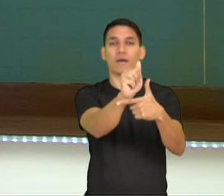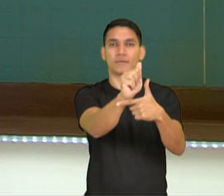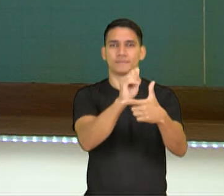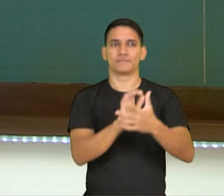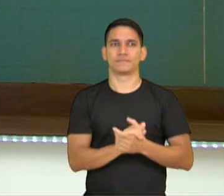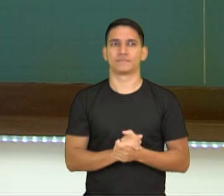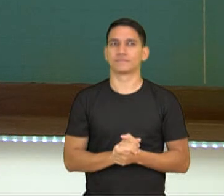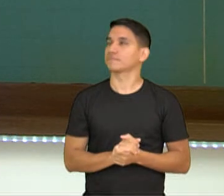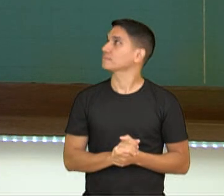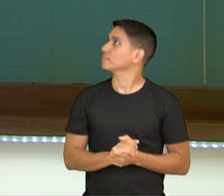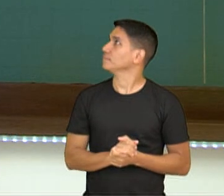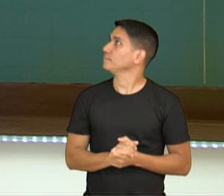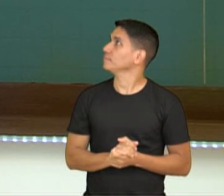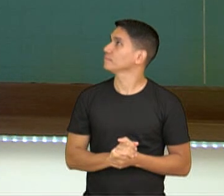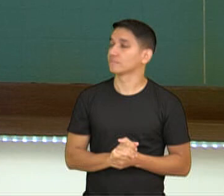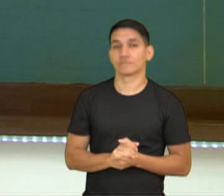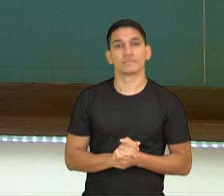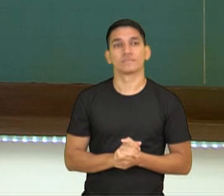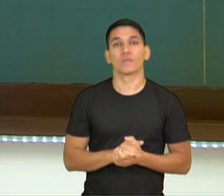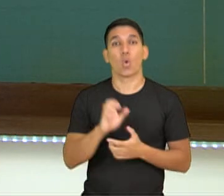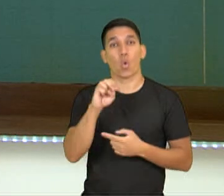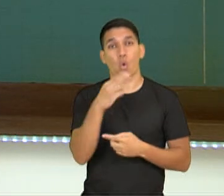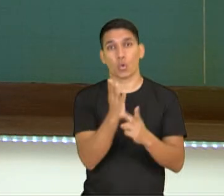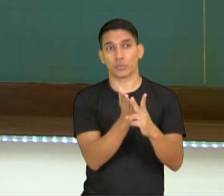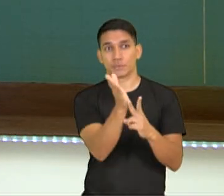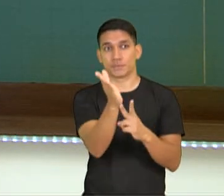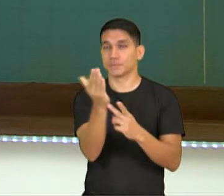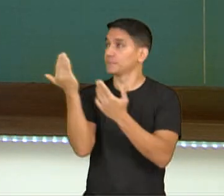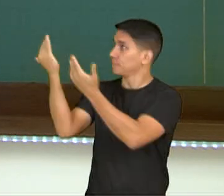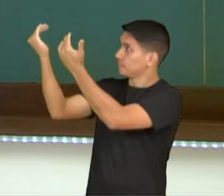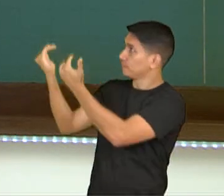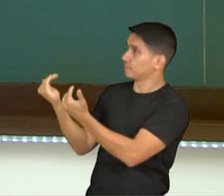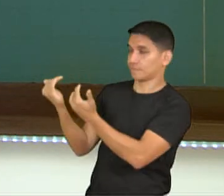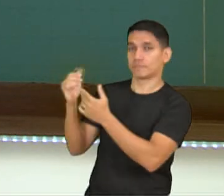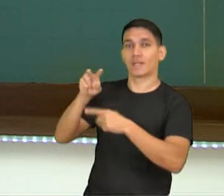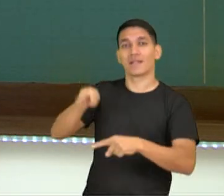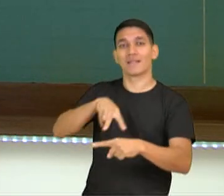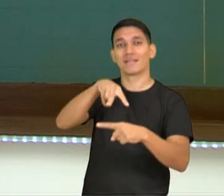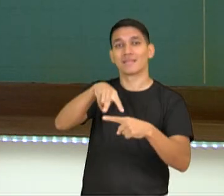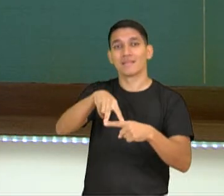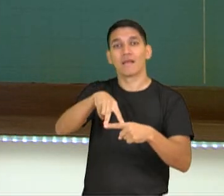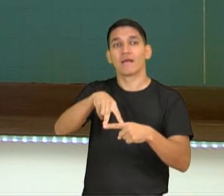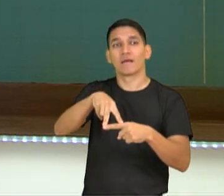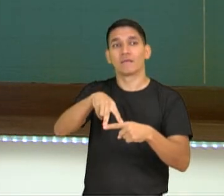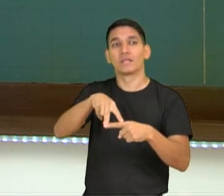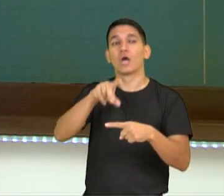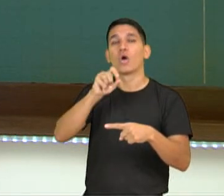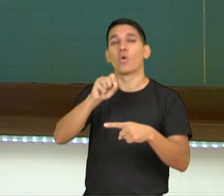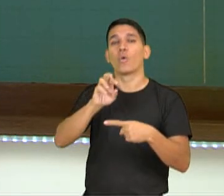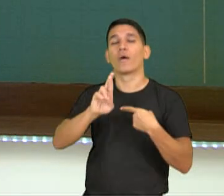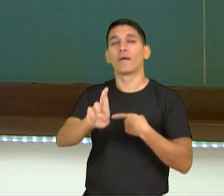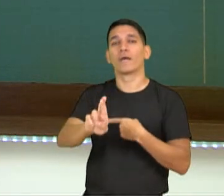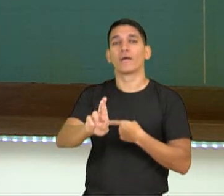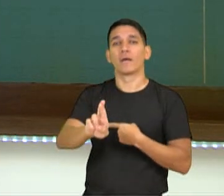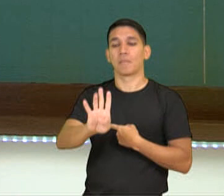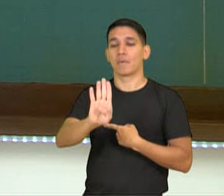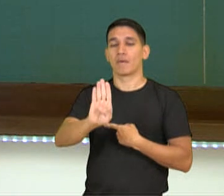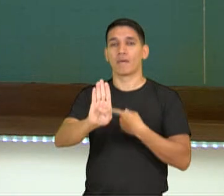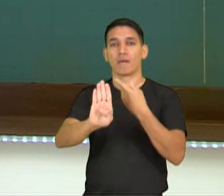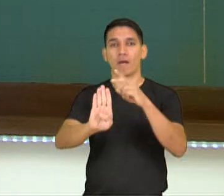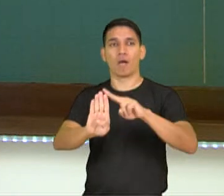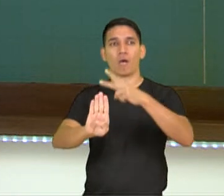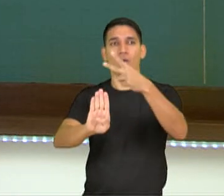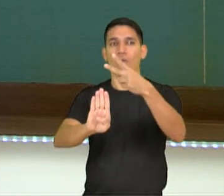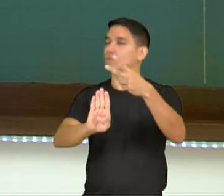gente calcula o delta, que é o b ao quadrado menos 4ac, que é exatamente o que está dentro lá da raiz,